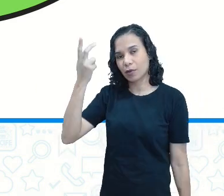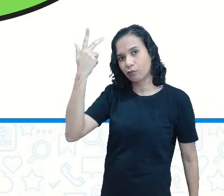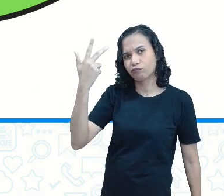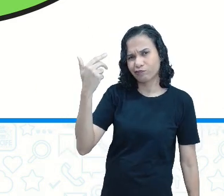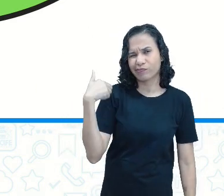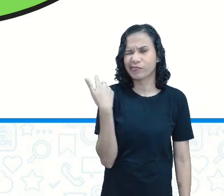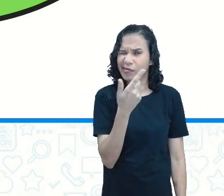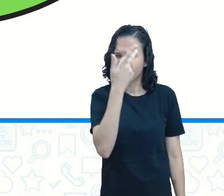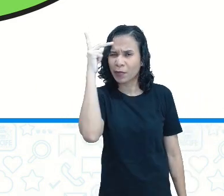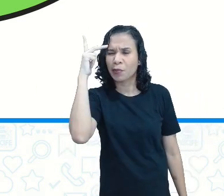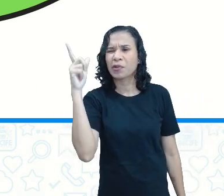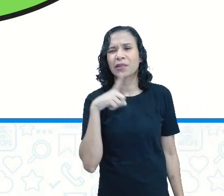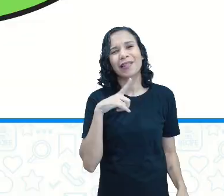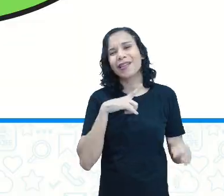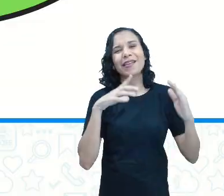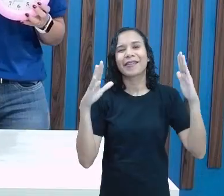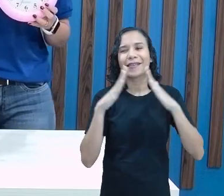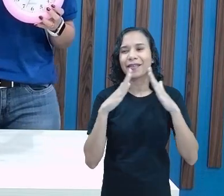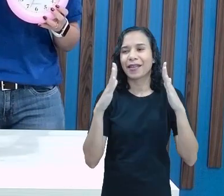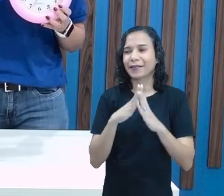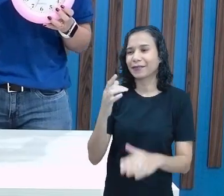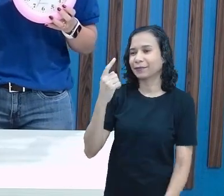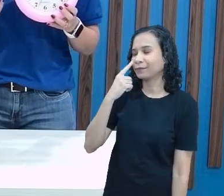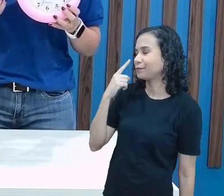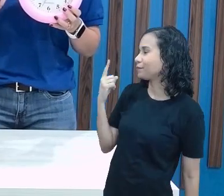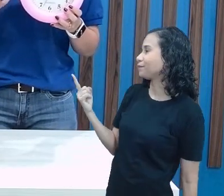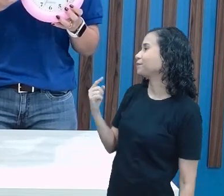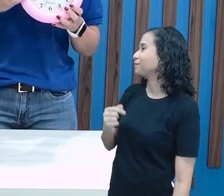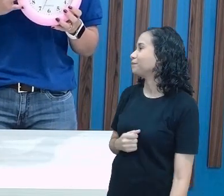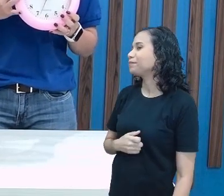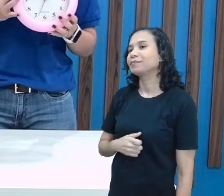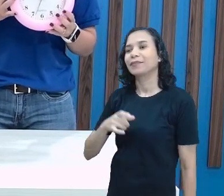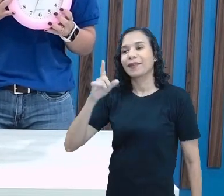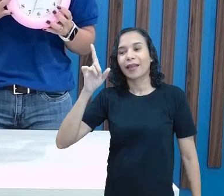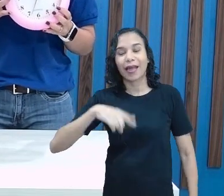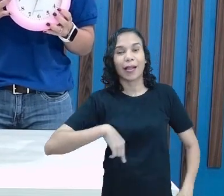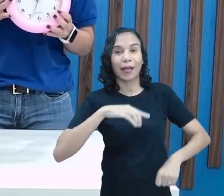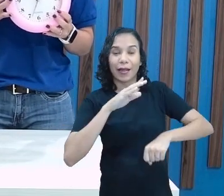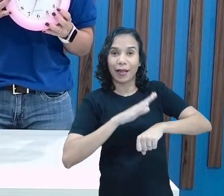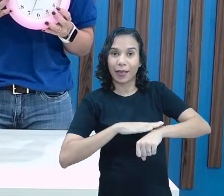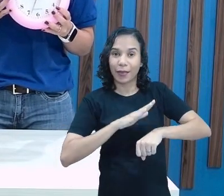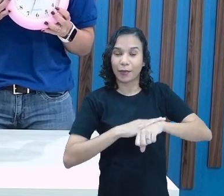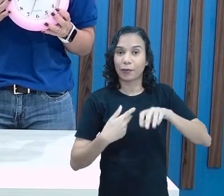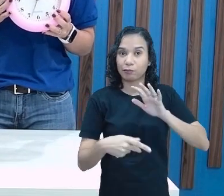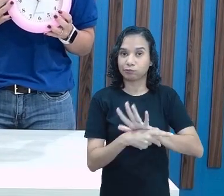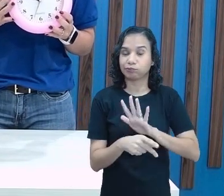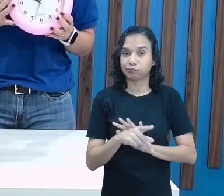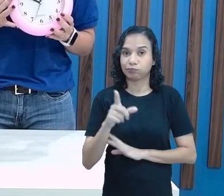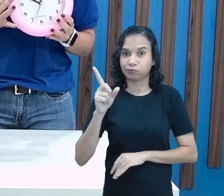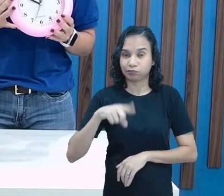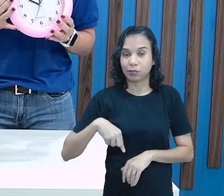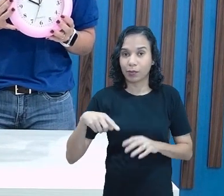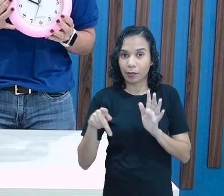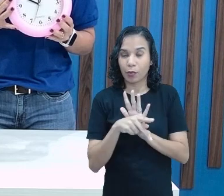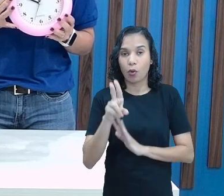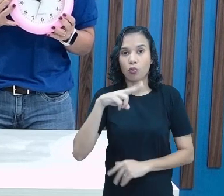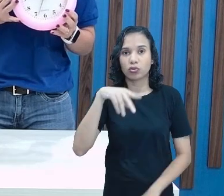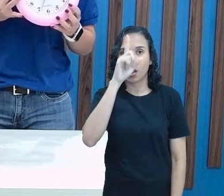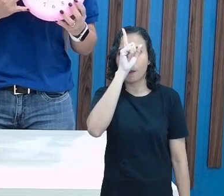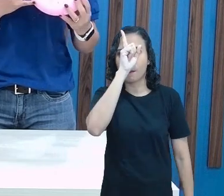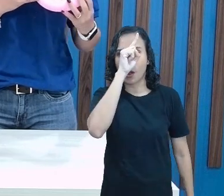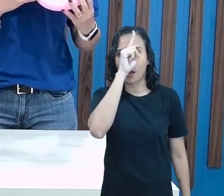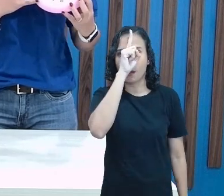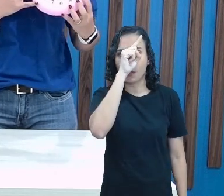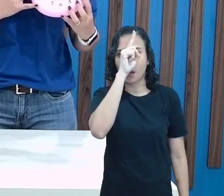né? Que a maioria das pessoas tem em casa. Esse relógio que é um relógio de ponteiro.